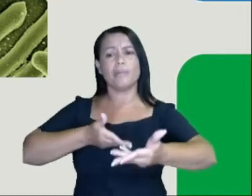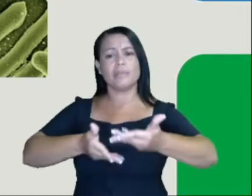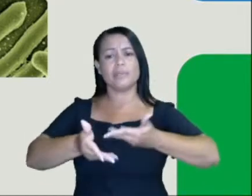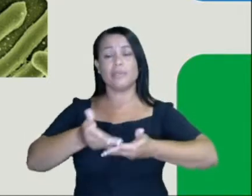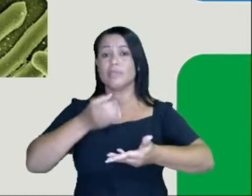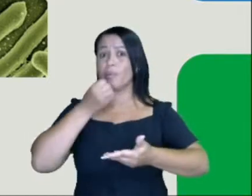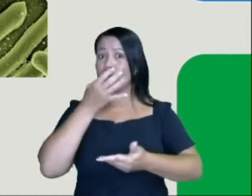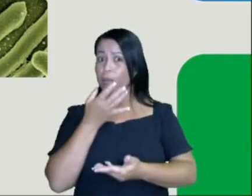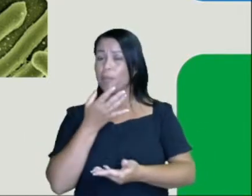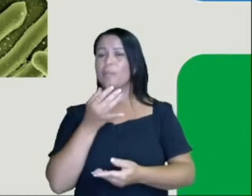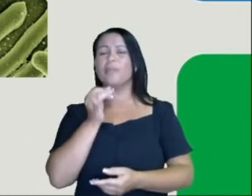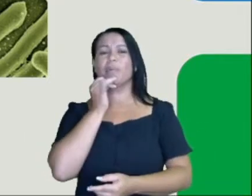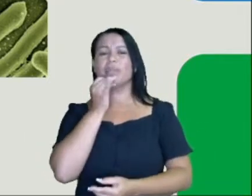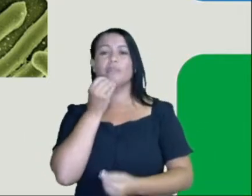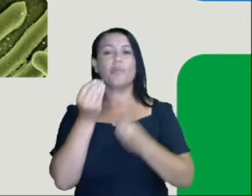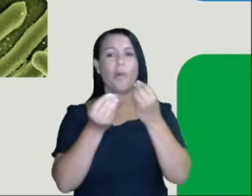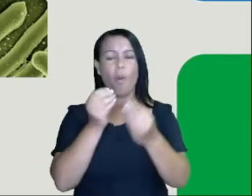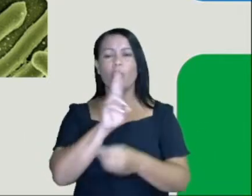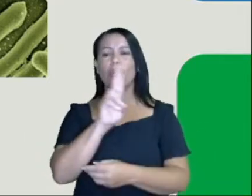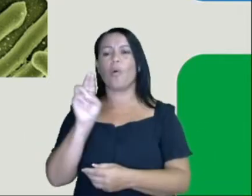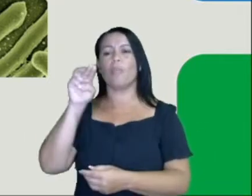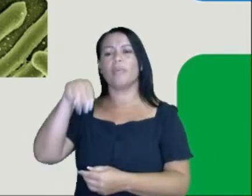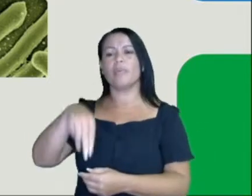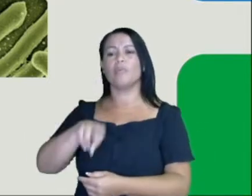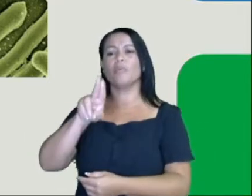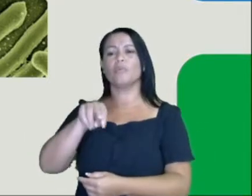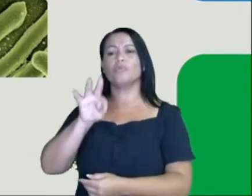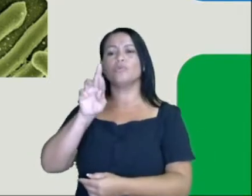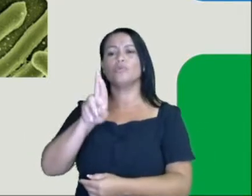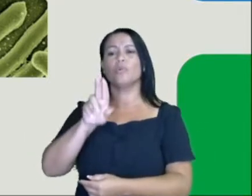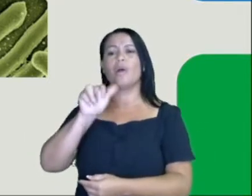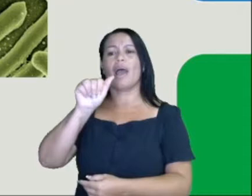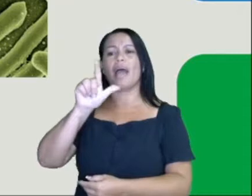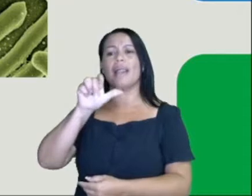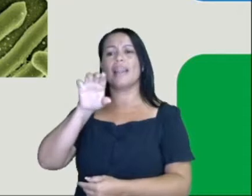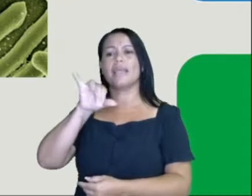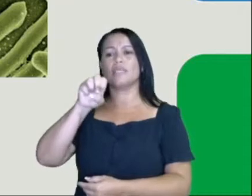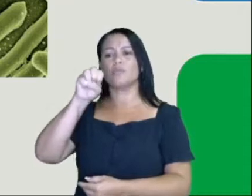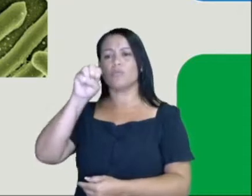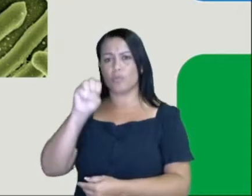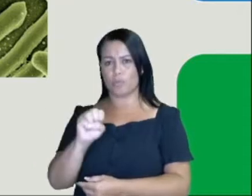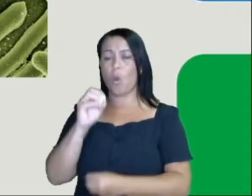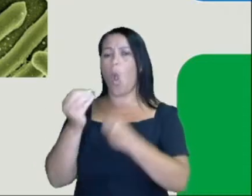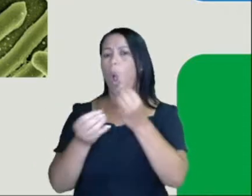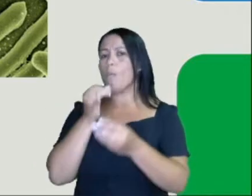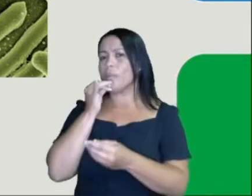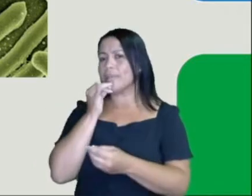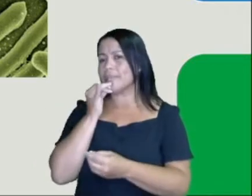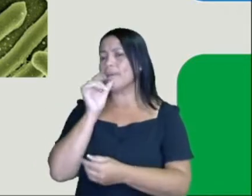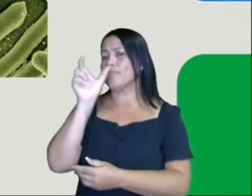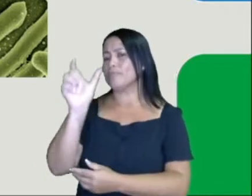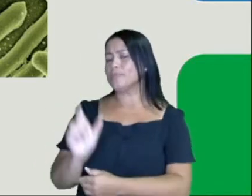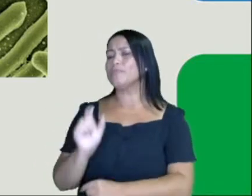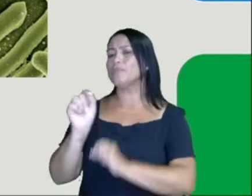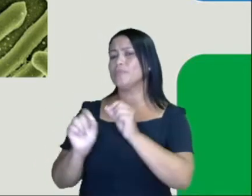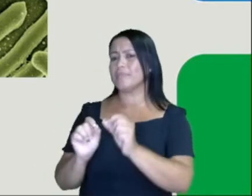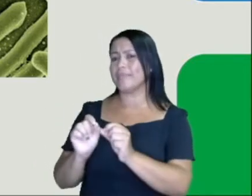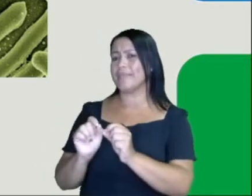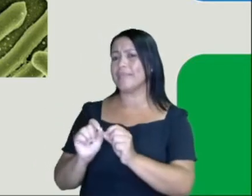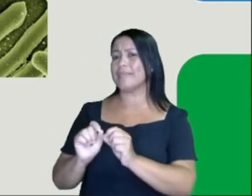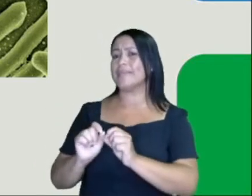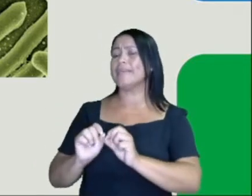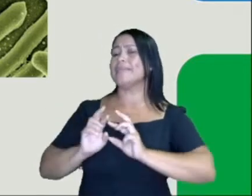vou falar chama-se mutualismo. No mutualismo, indivíduos de espécies diferentes que se